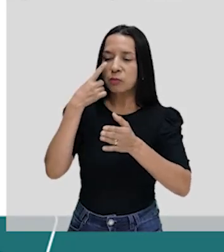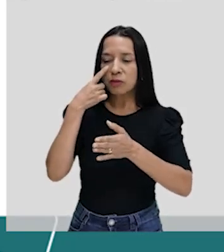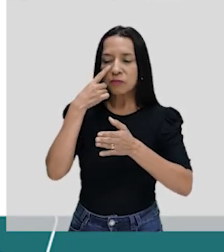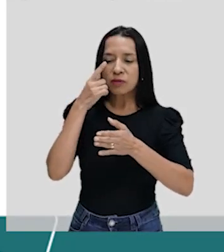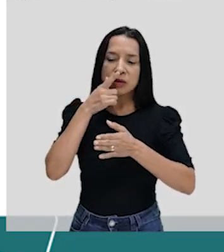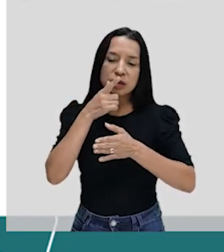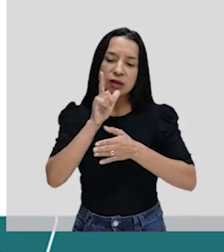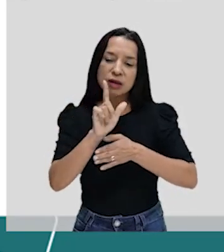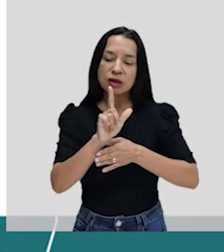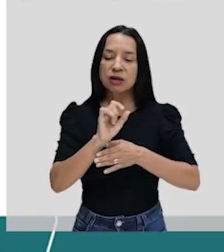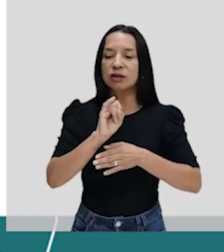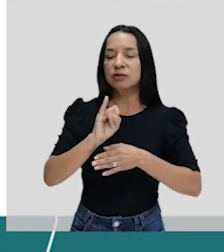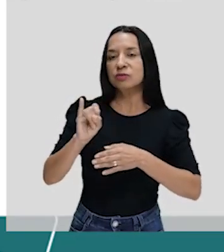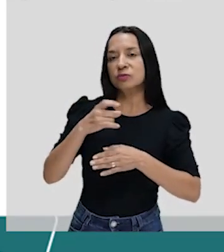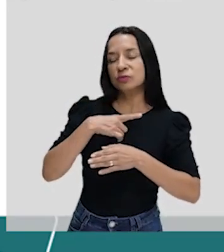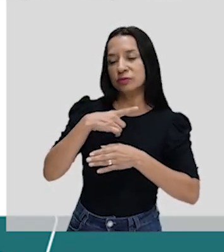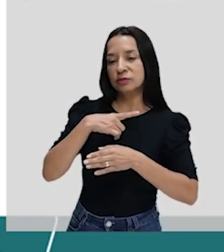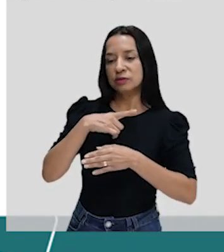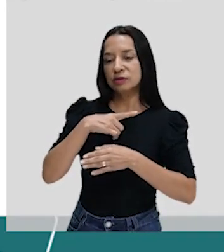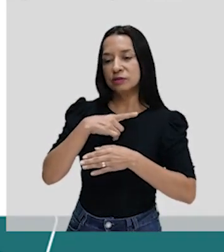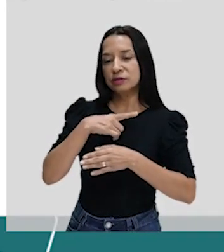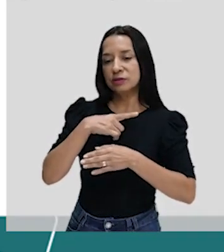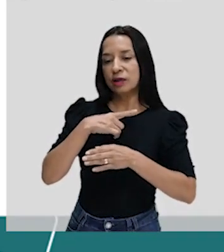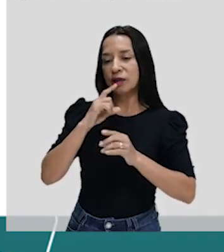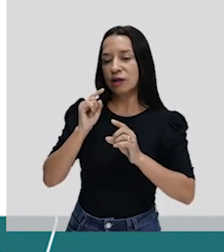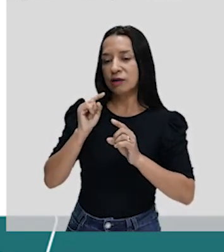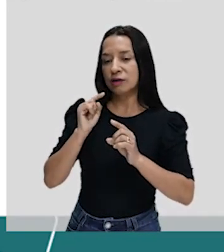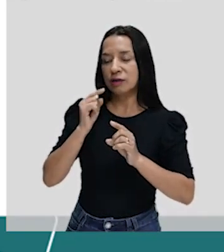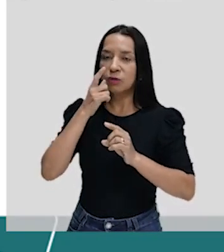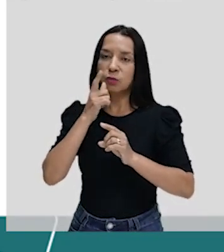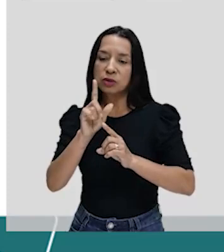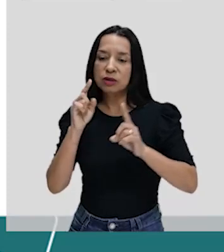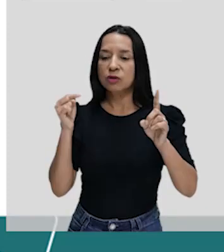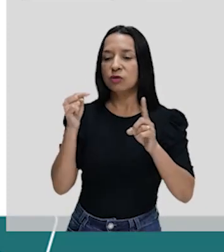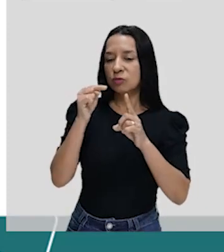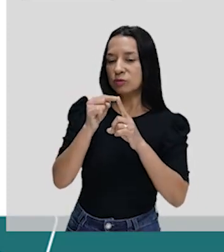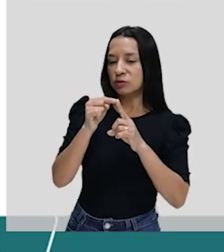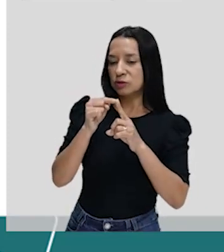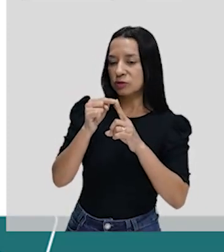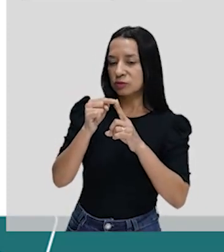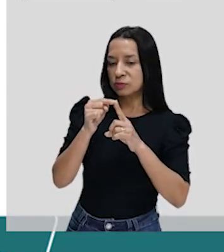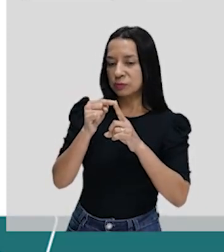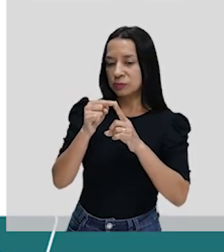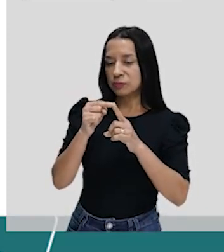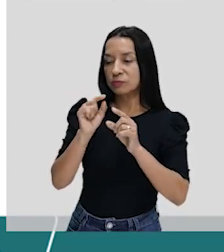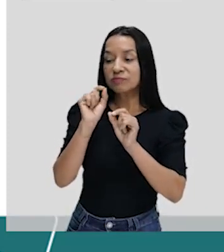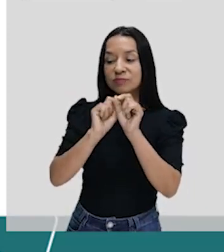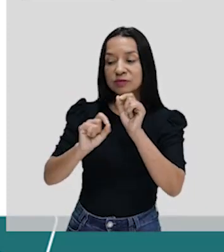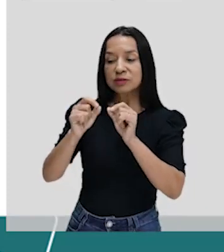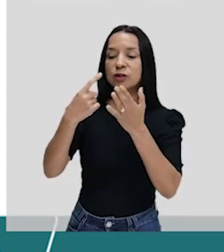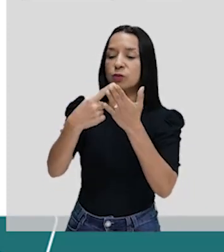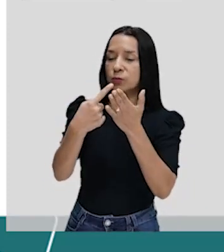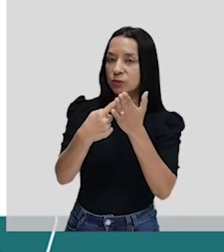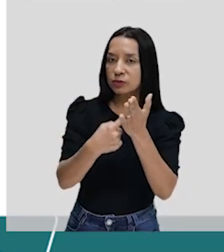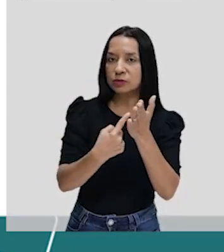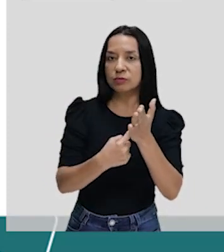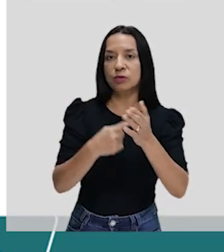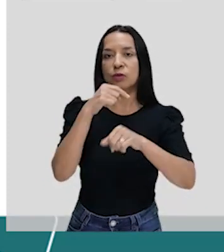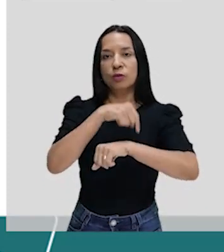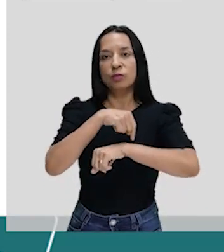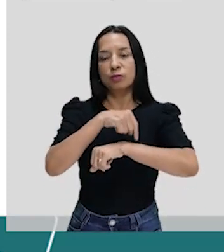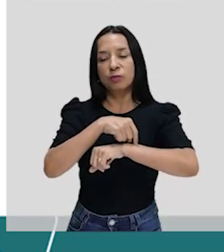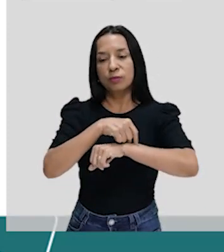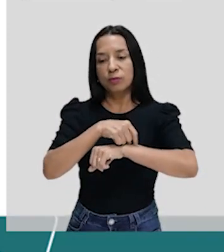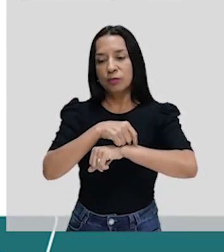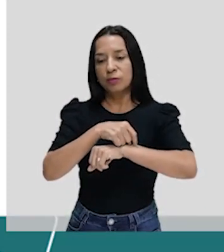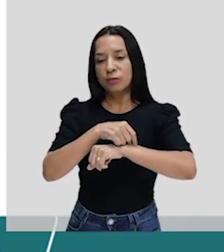realmente houve ganhos, se atingiram as metas que foram estipuladas lá no planejamento. Então, a todo momento esses dados eles